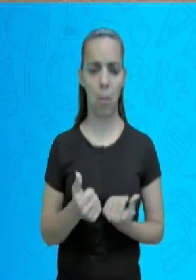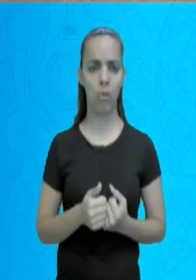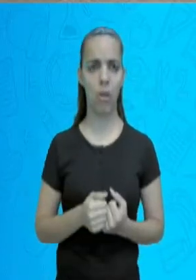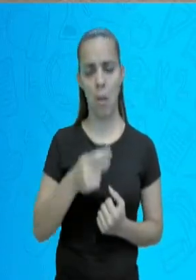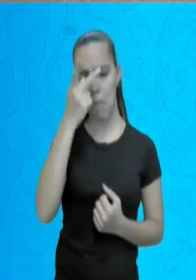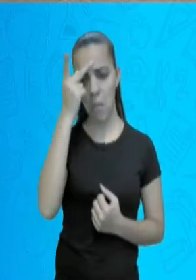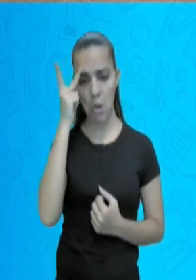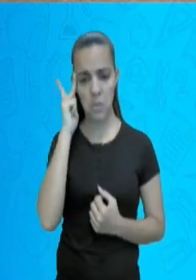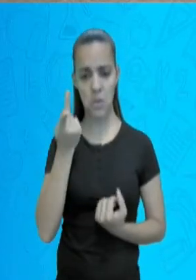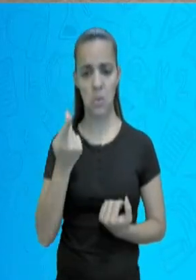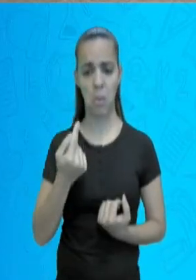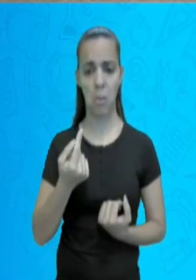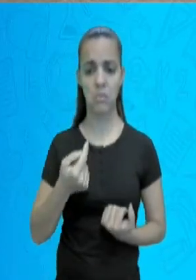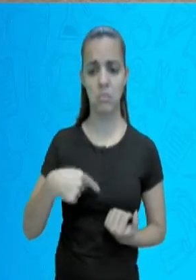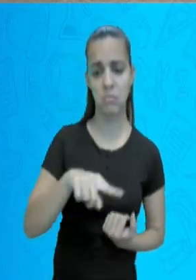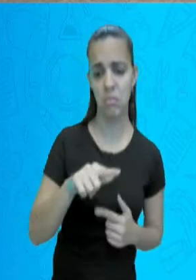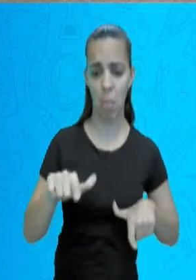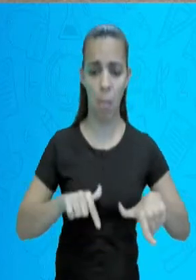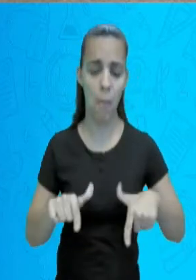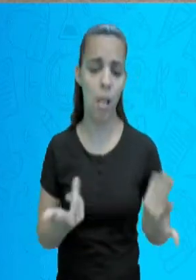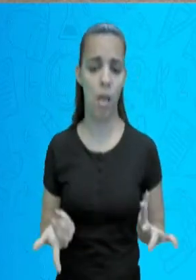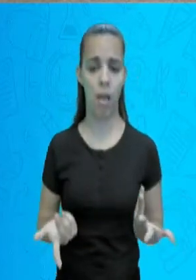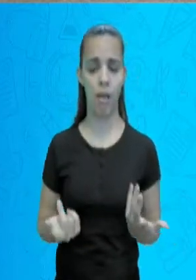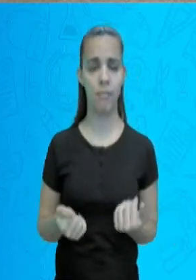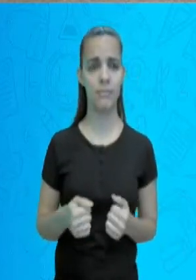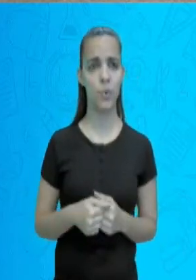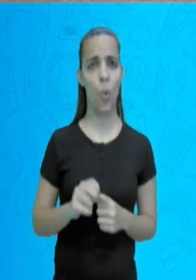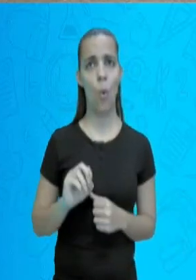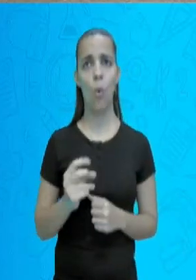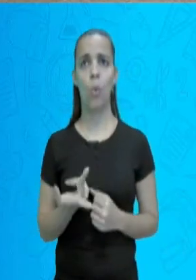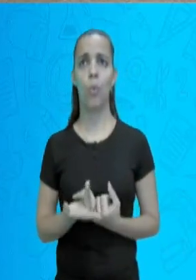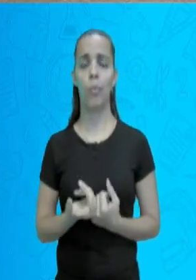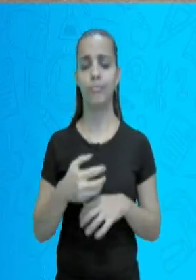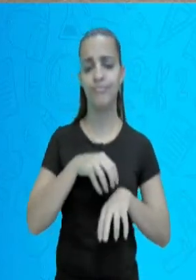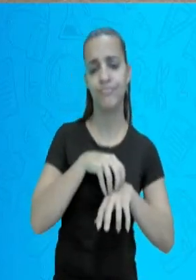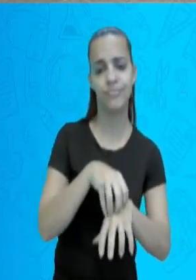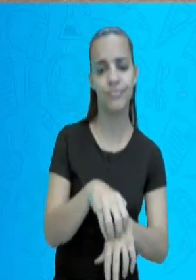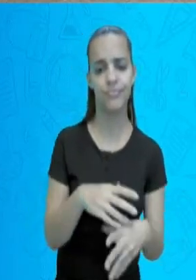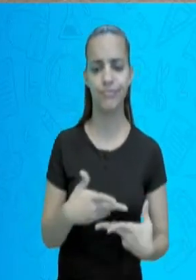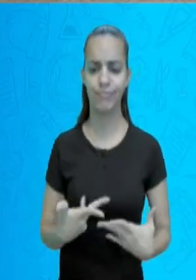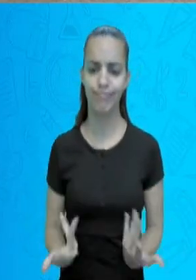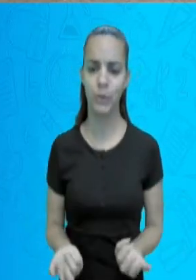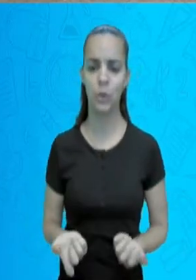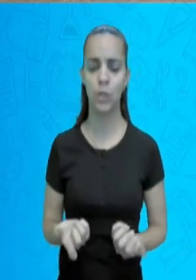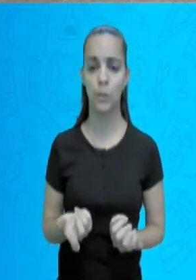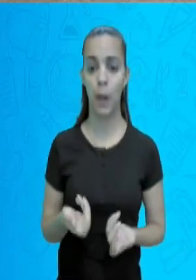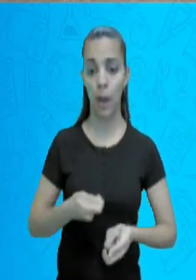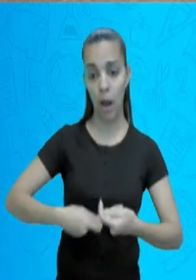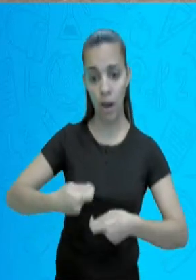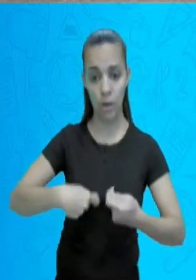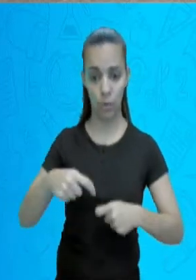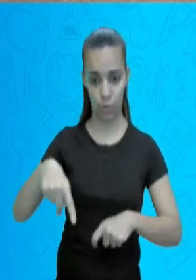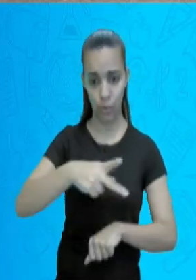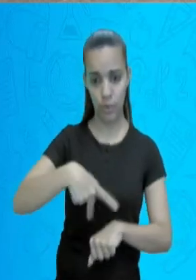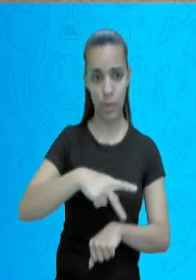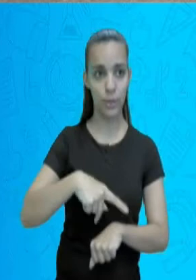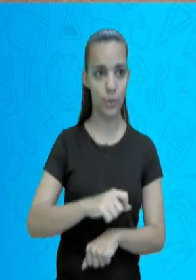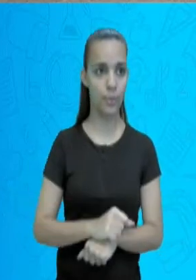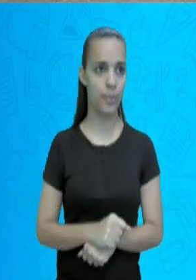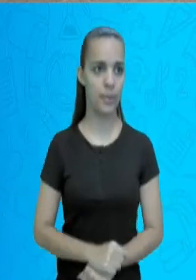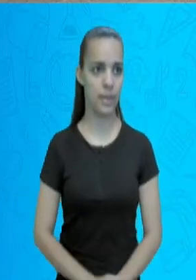na produção de energia, porque são rios encachoeirados. Já na Europa, eles